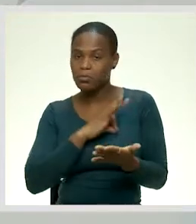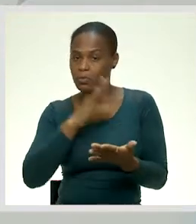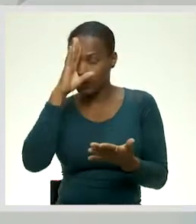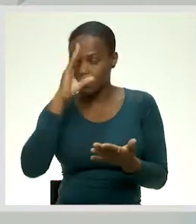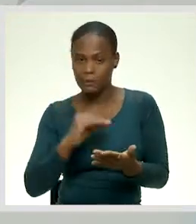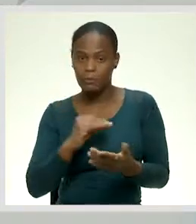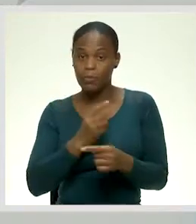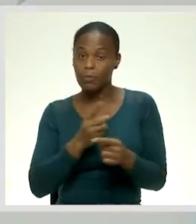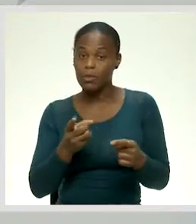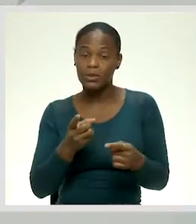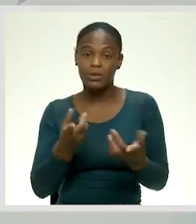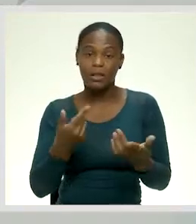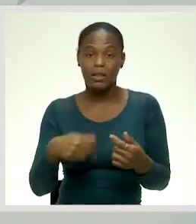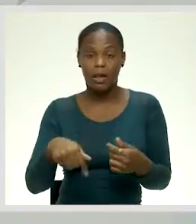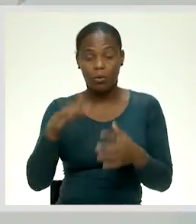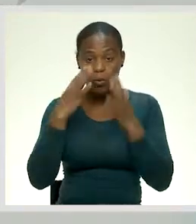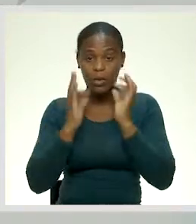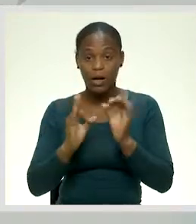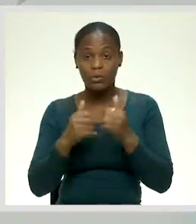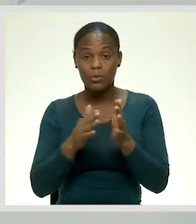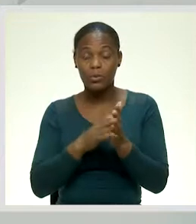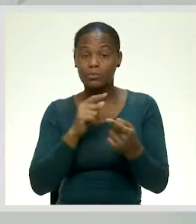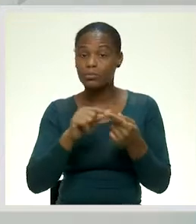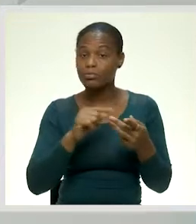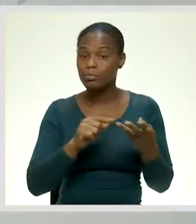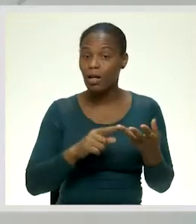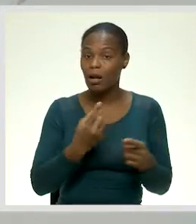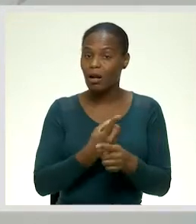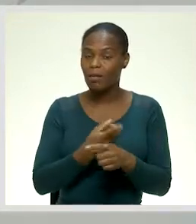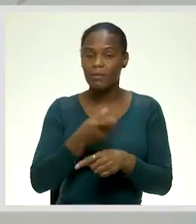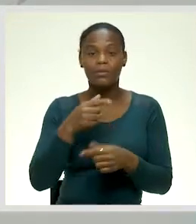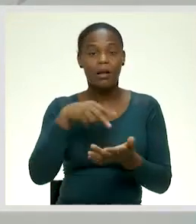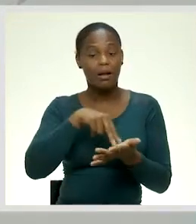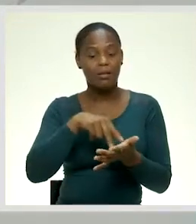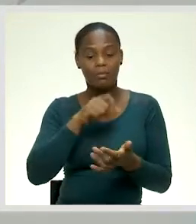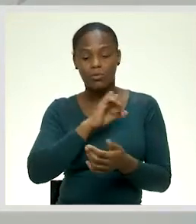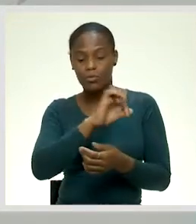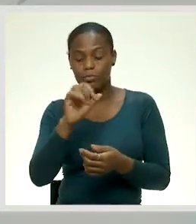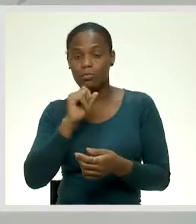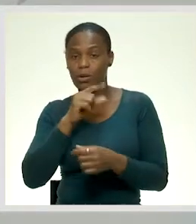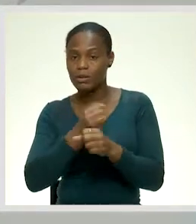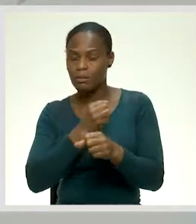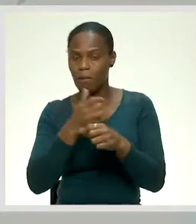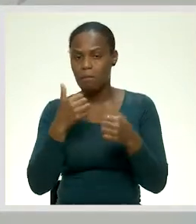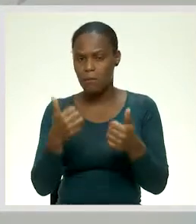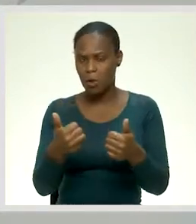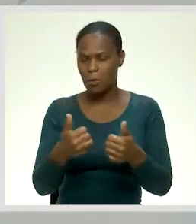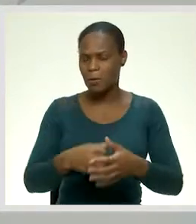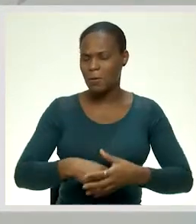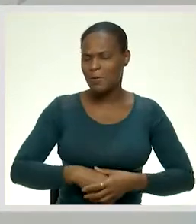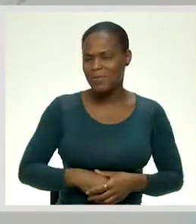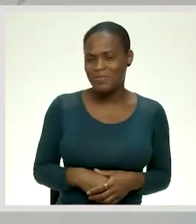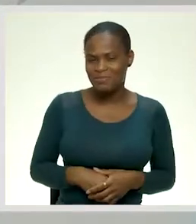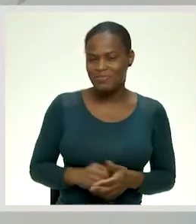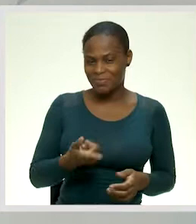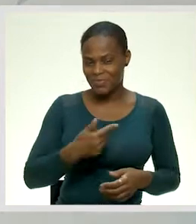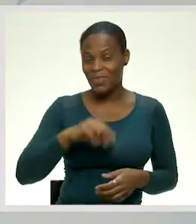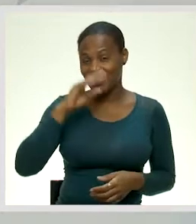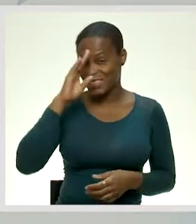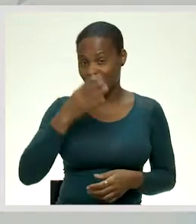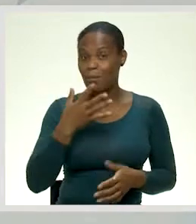cuidado, ter todos esses elementos presentes para que você possa fazer um trabalho muito bom. Já sabemos que a perfeição